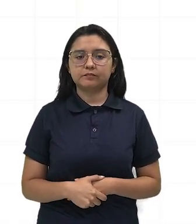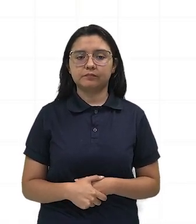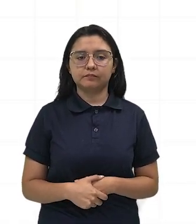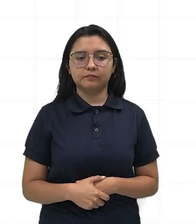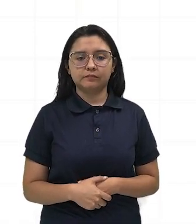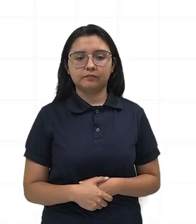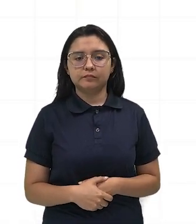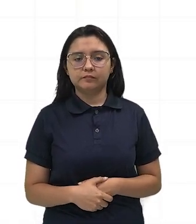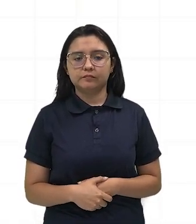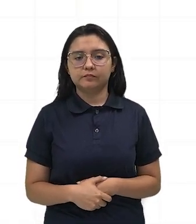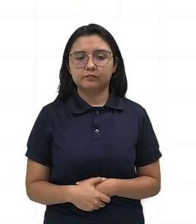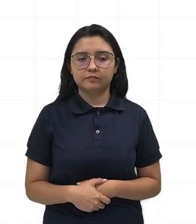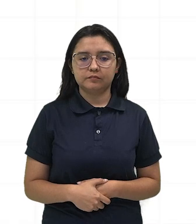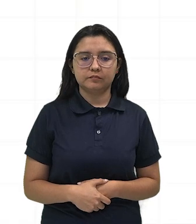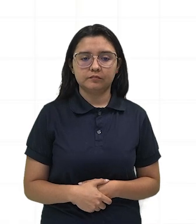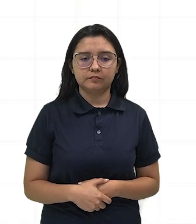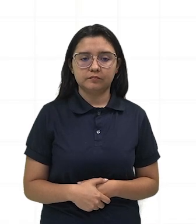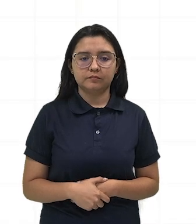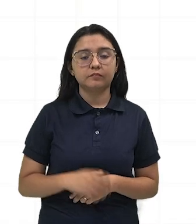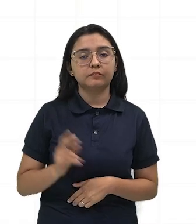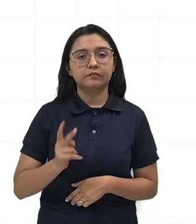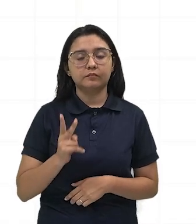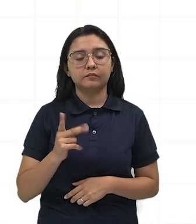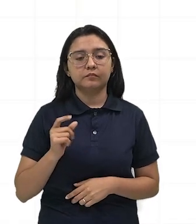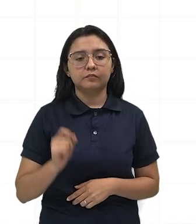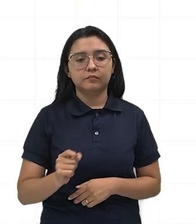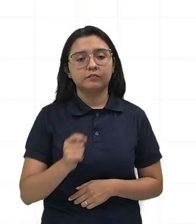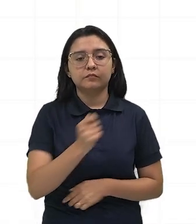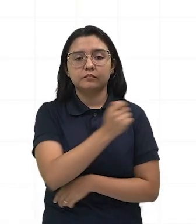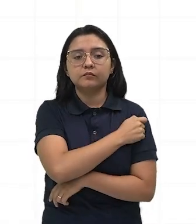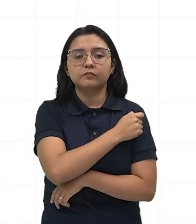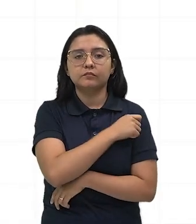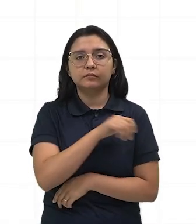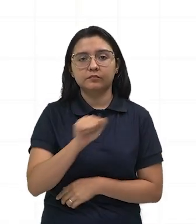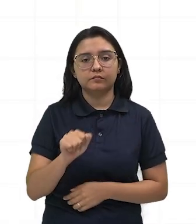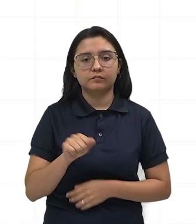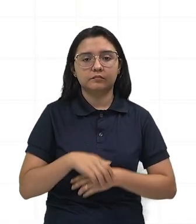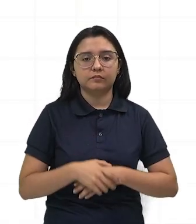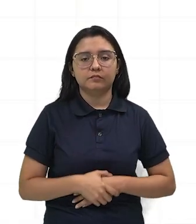Agora, ainda do aluno A, ó, ainda do aluno A.